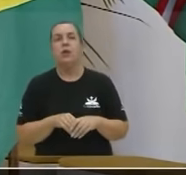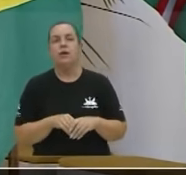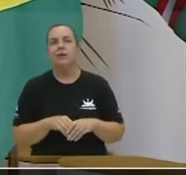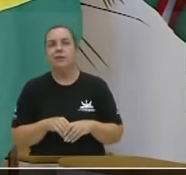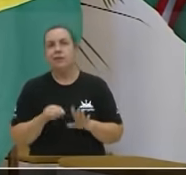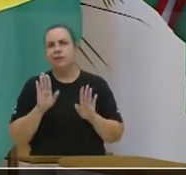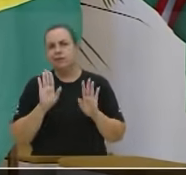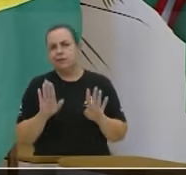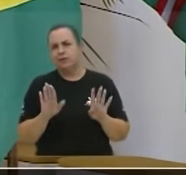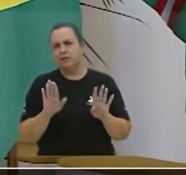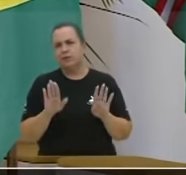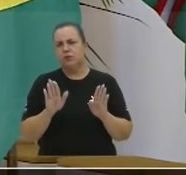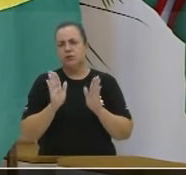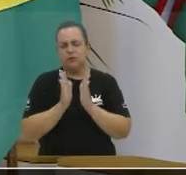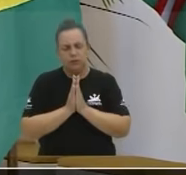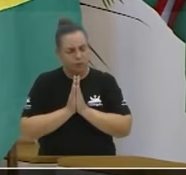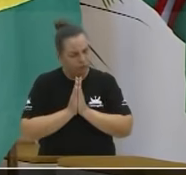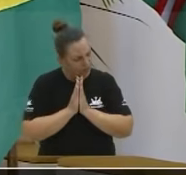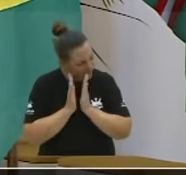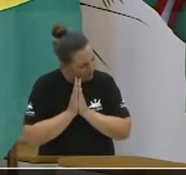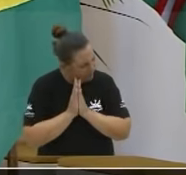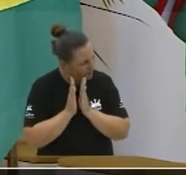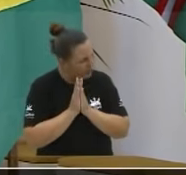em incessante oração.